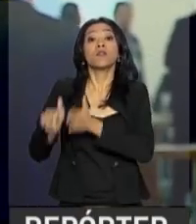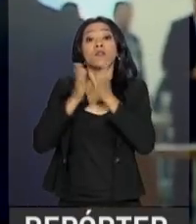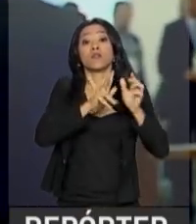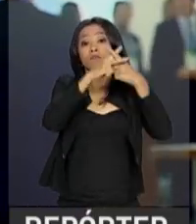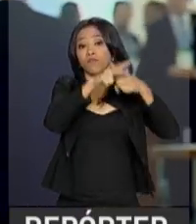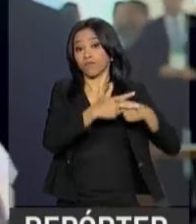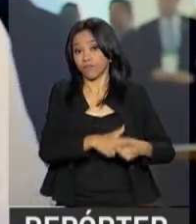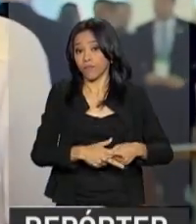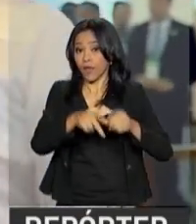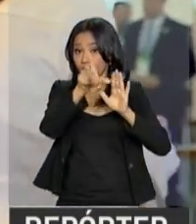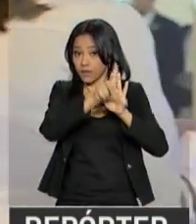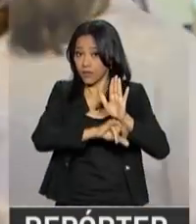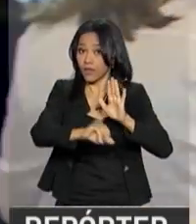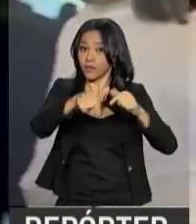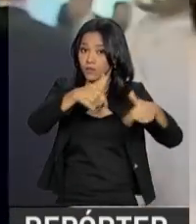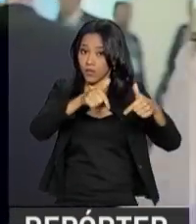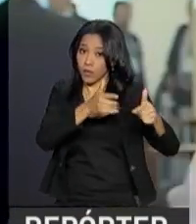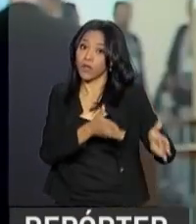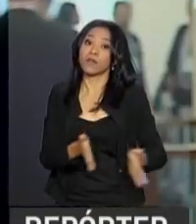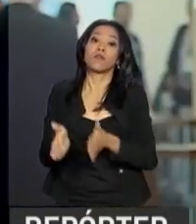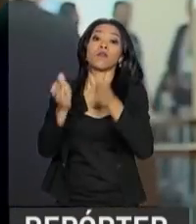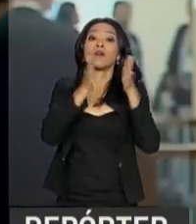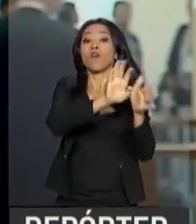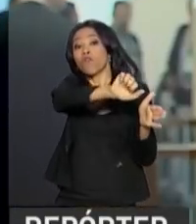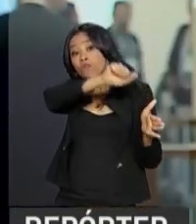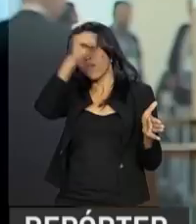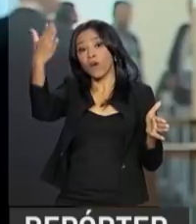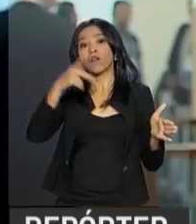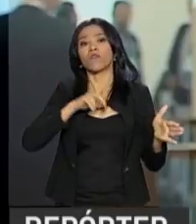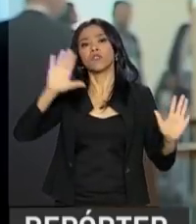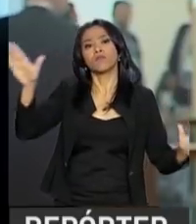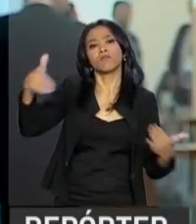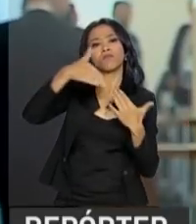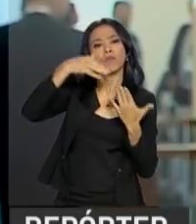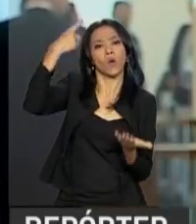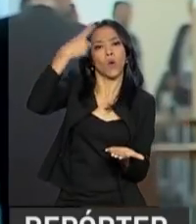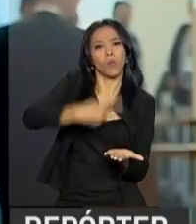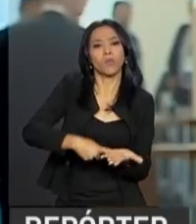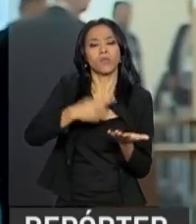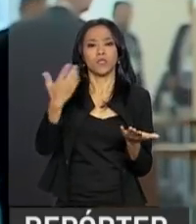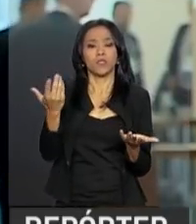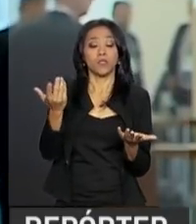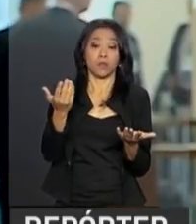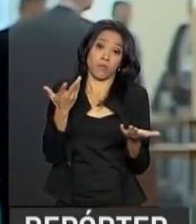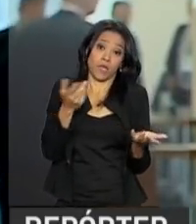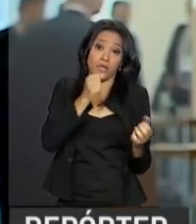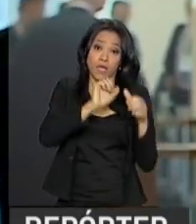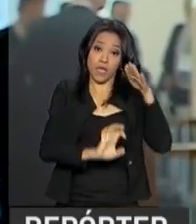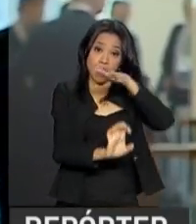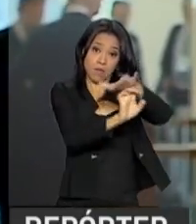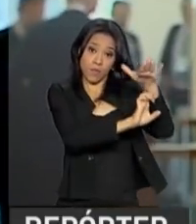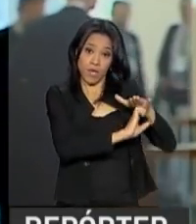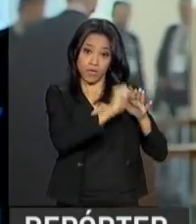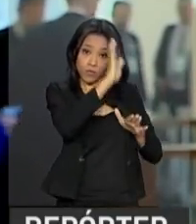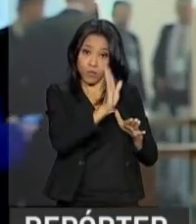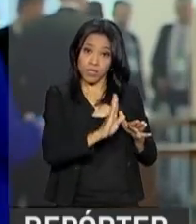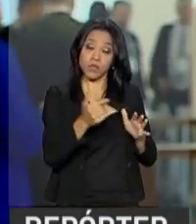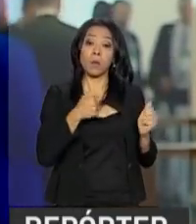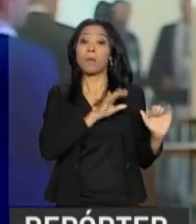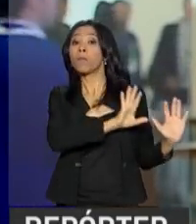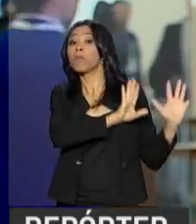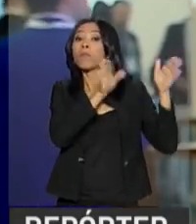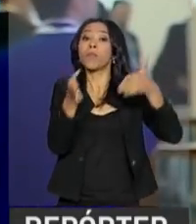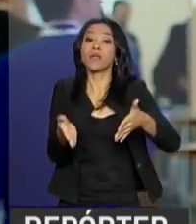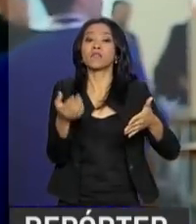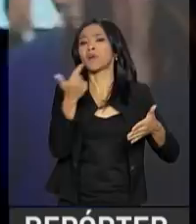trabalhistas no plano externo fez acordos para facilitar a participação de empresas brasileiras em licitações de governos